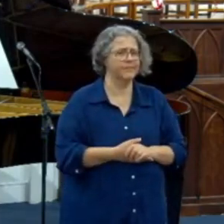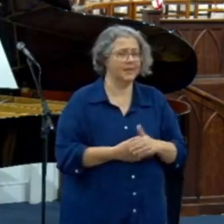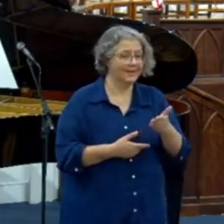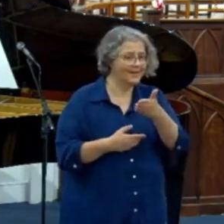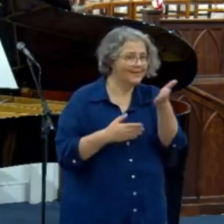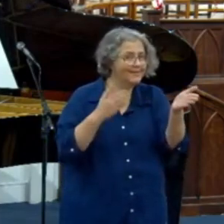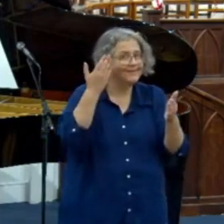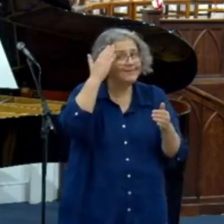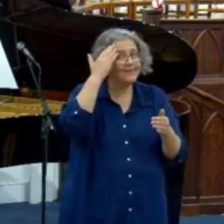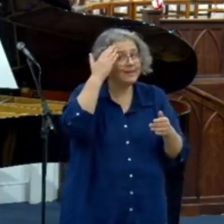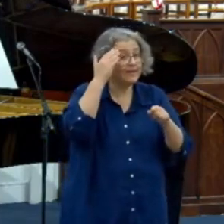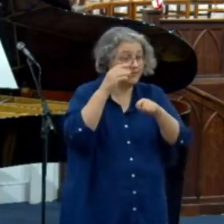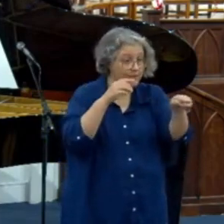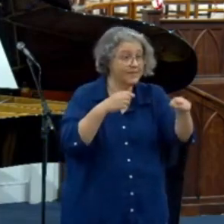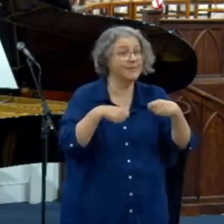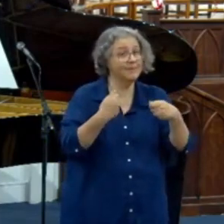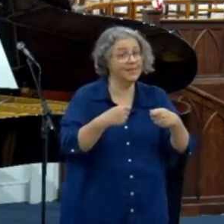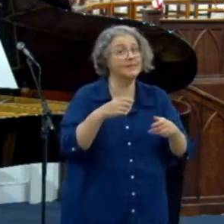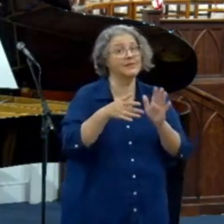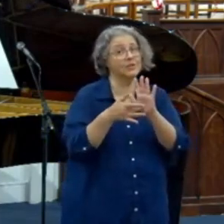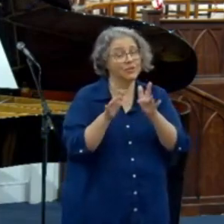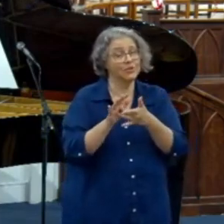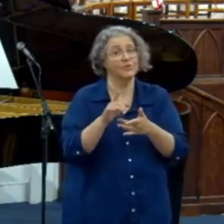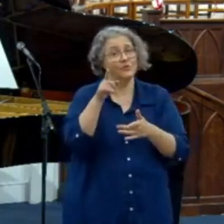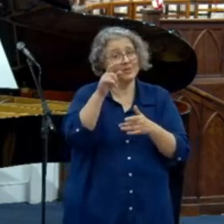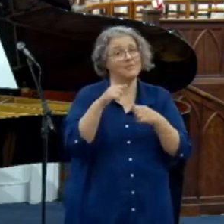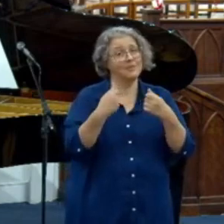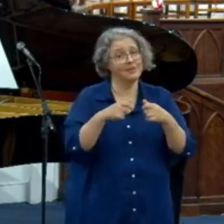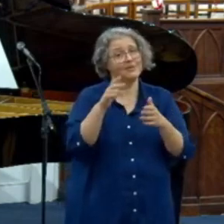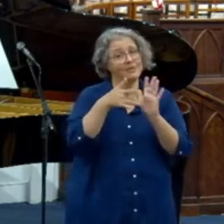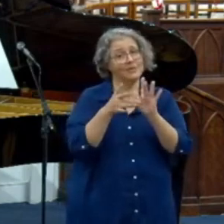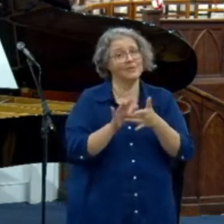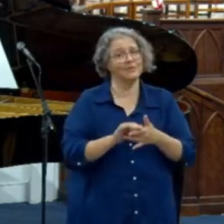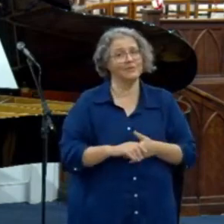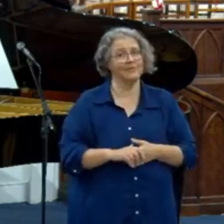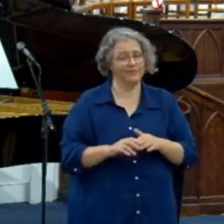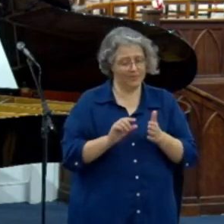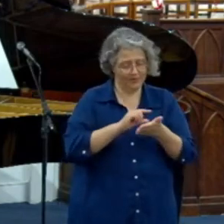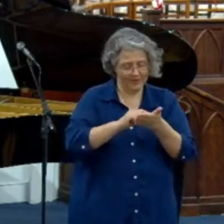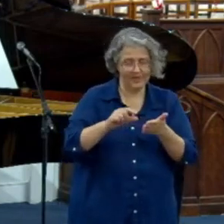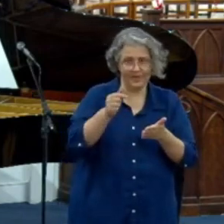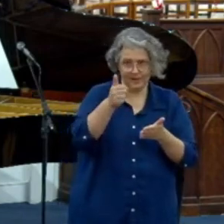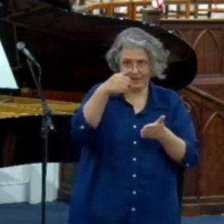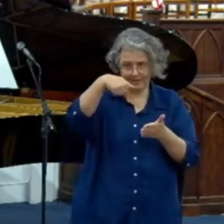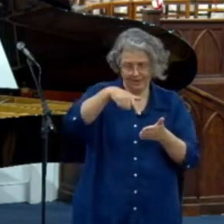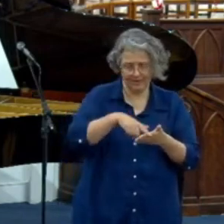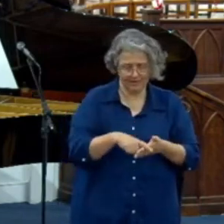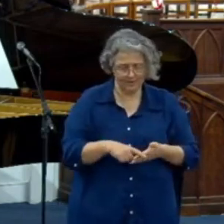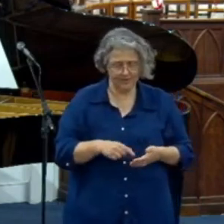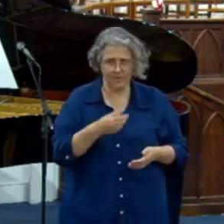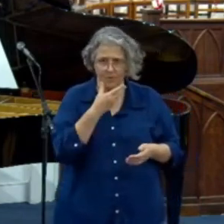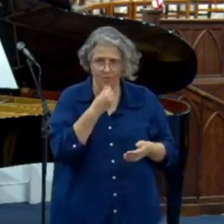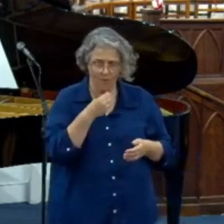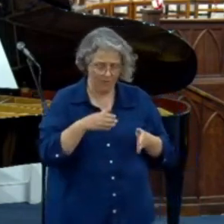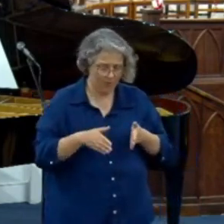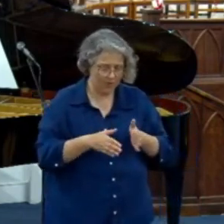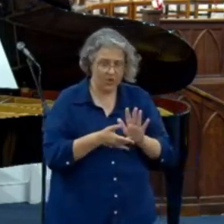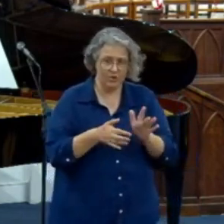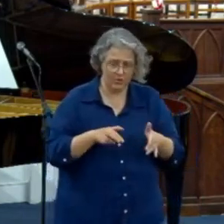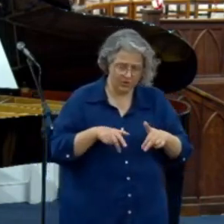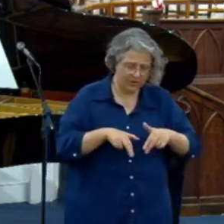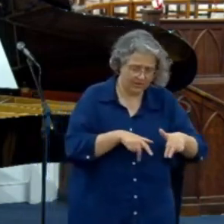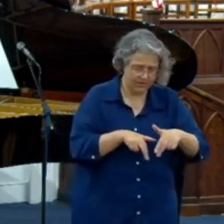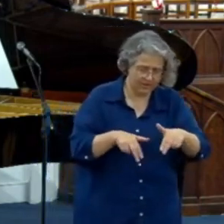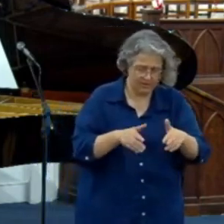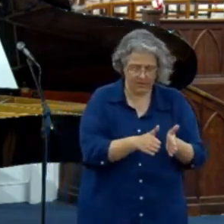a sua necessidade de Jesus. Olhando para este versículo 17, pondo-se Jesus a caminho, um homem correu ao seu